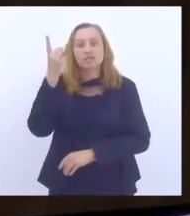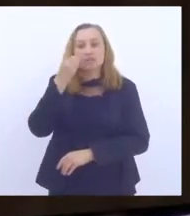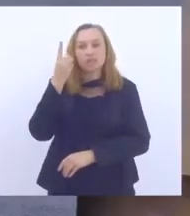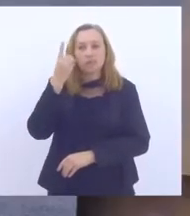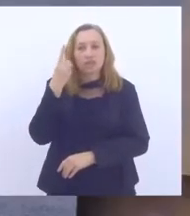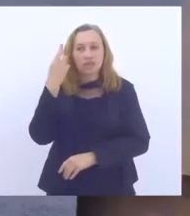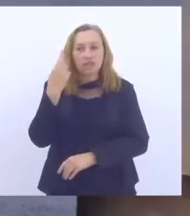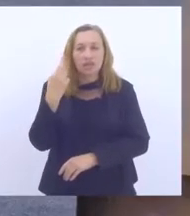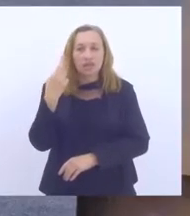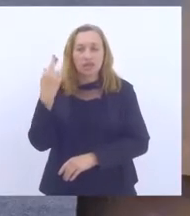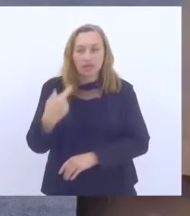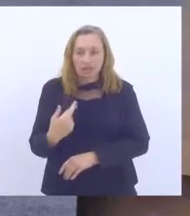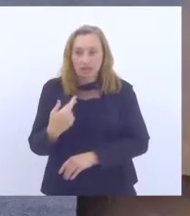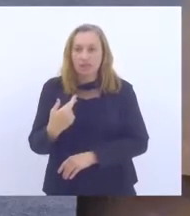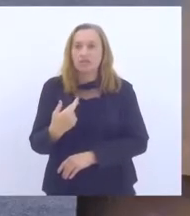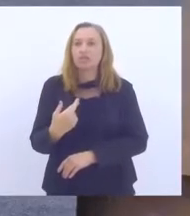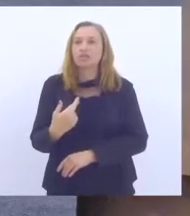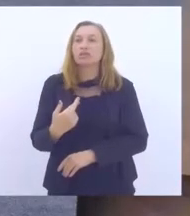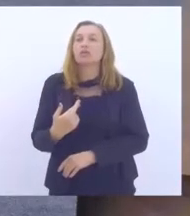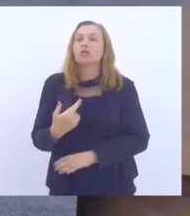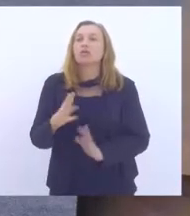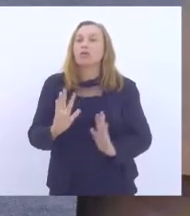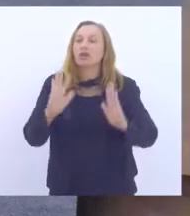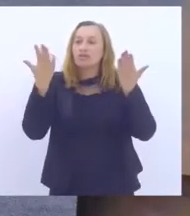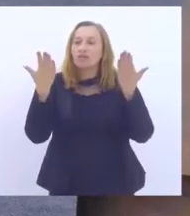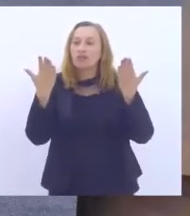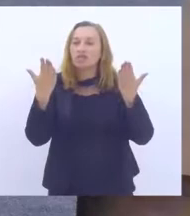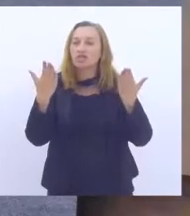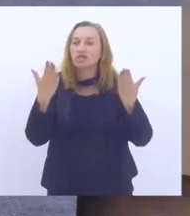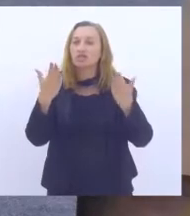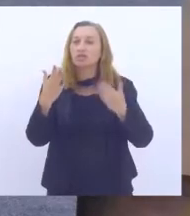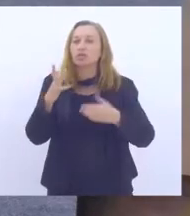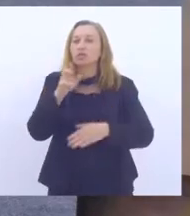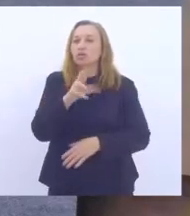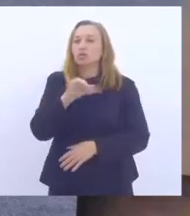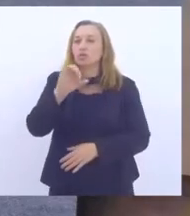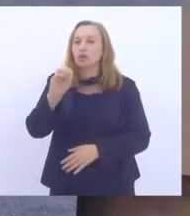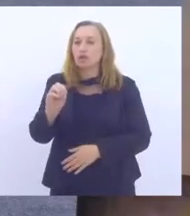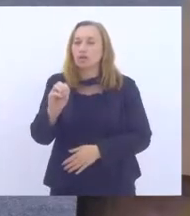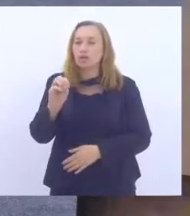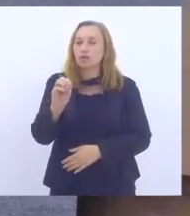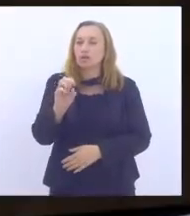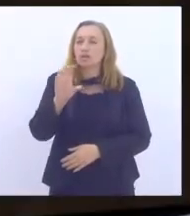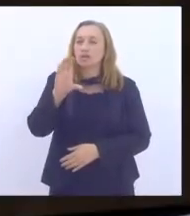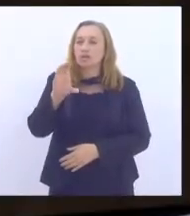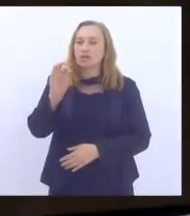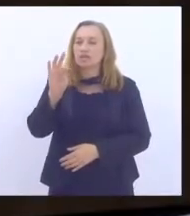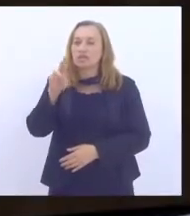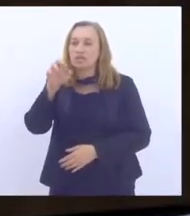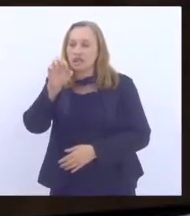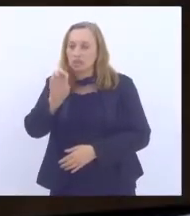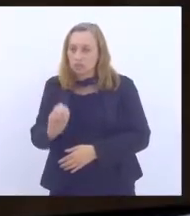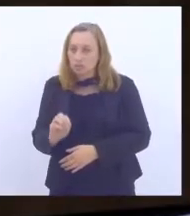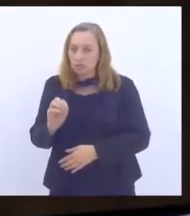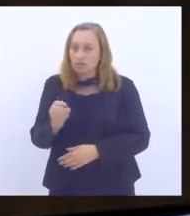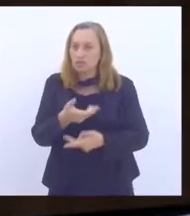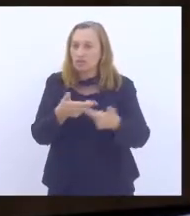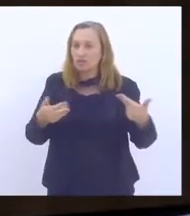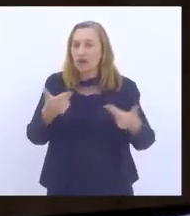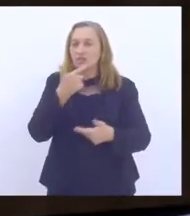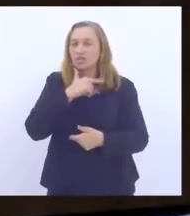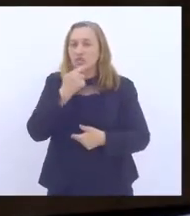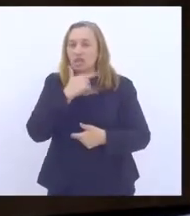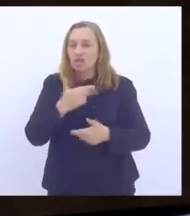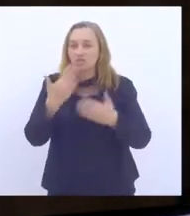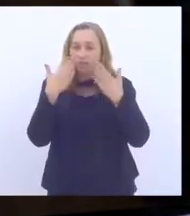Oi Renata Soares um evento no Riocentro e que diversos Queijos artesanais foram